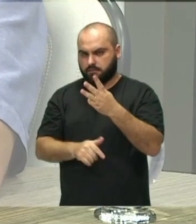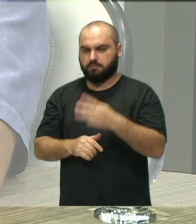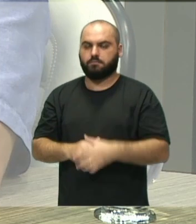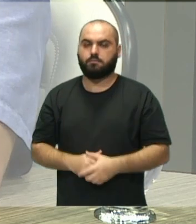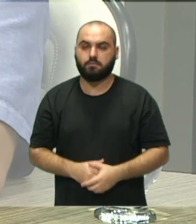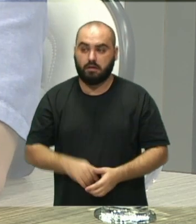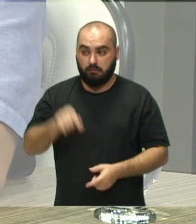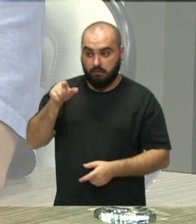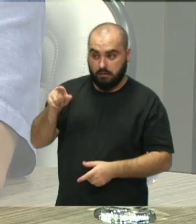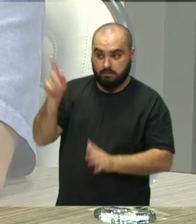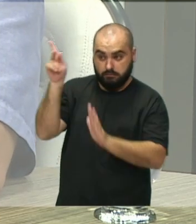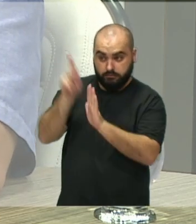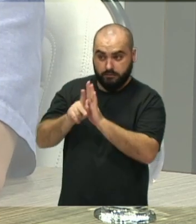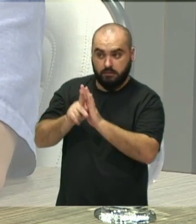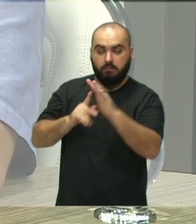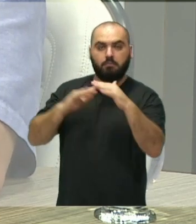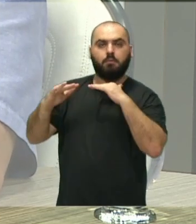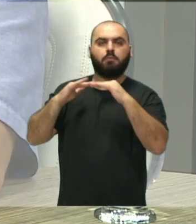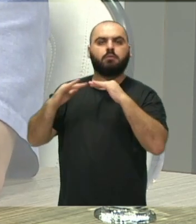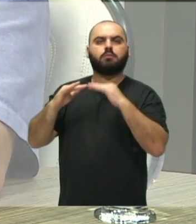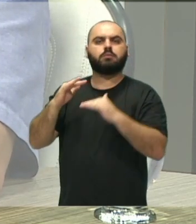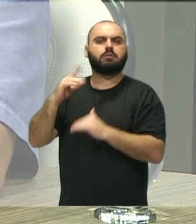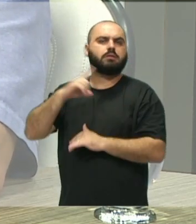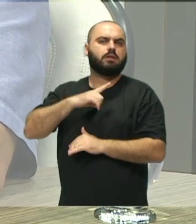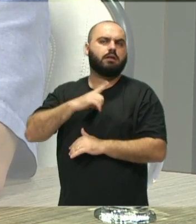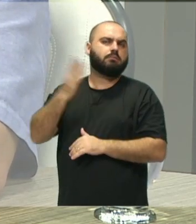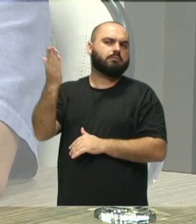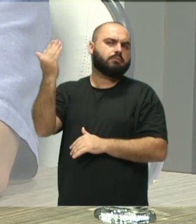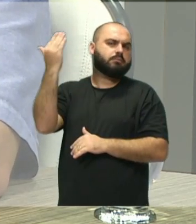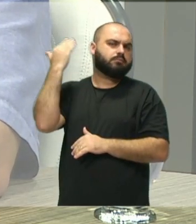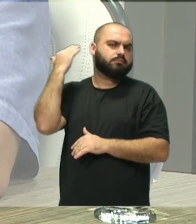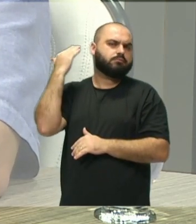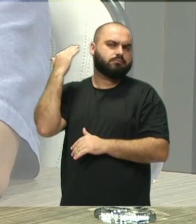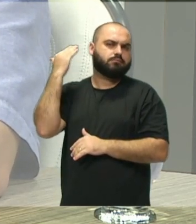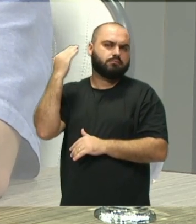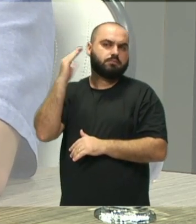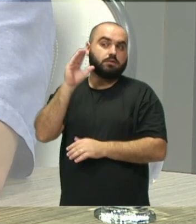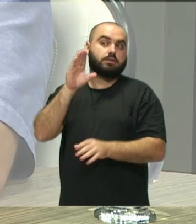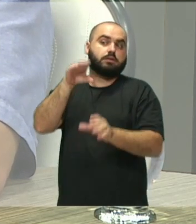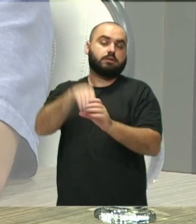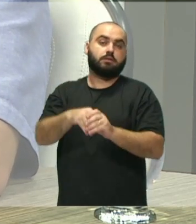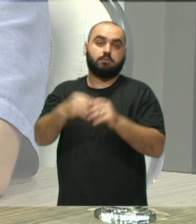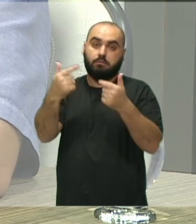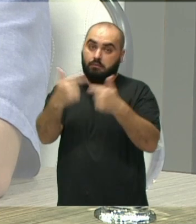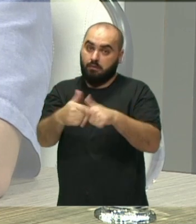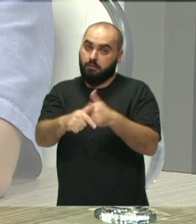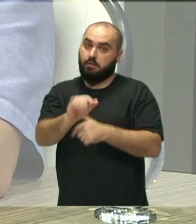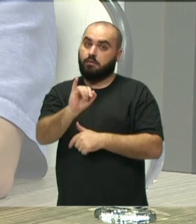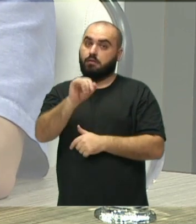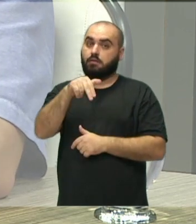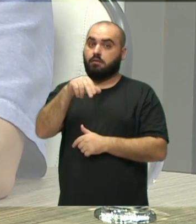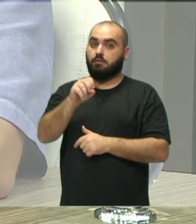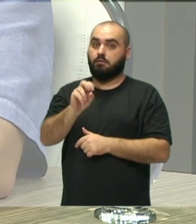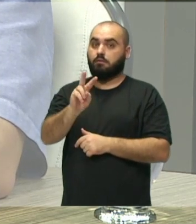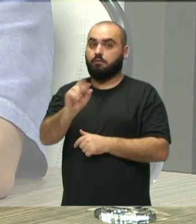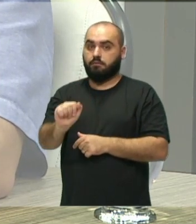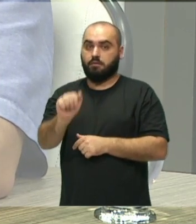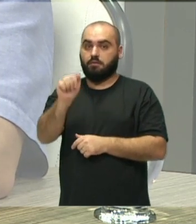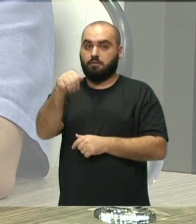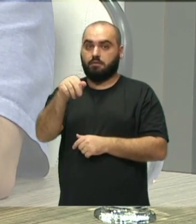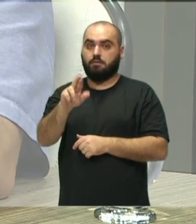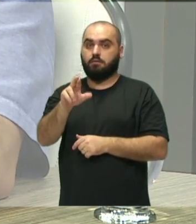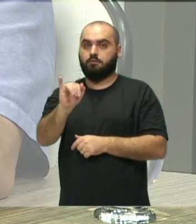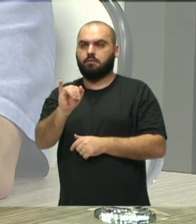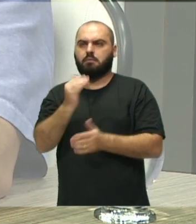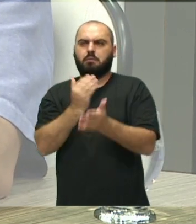de mobilidade, ele surgiu lá atrás dentro das ações do Inova Anfre, né? Um projeto que começou dentro da associação